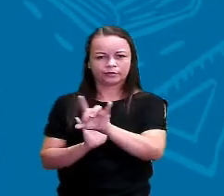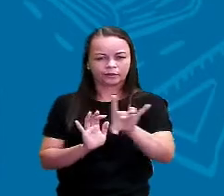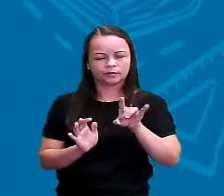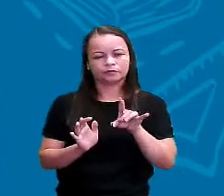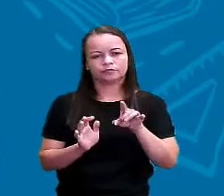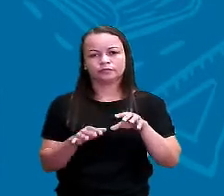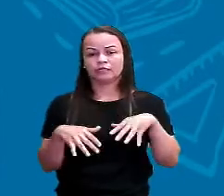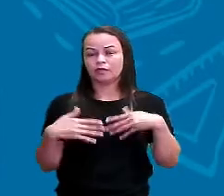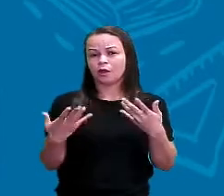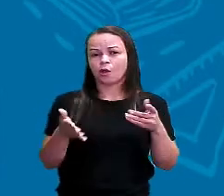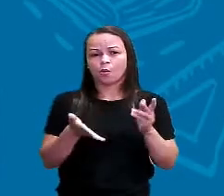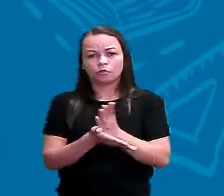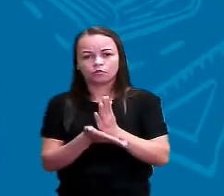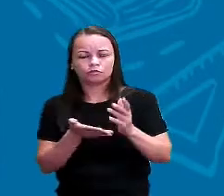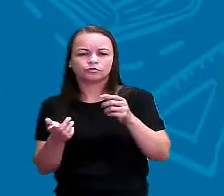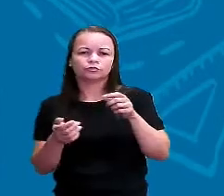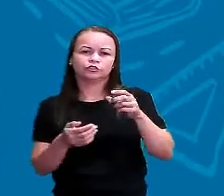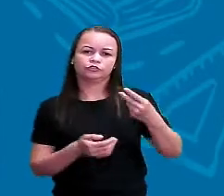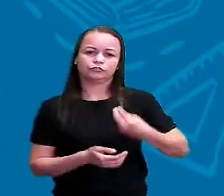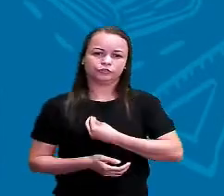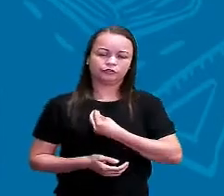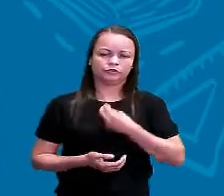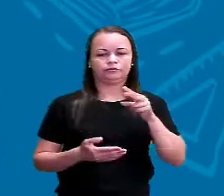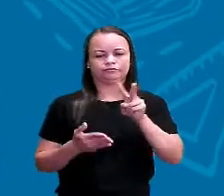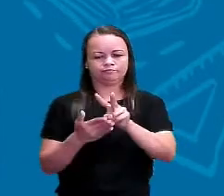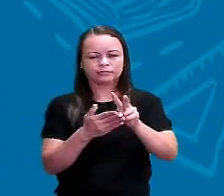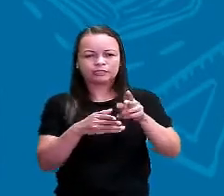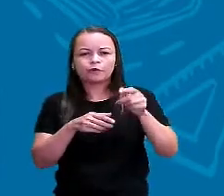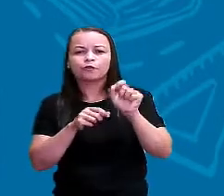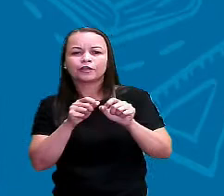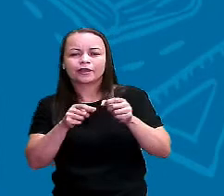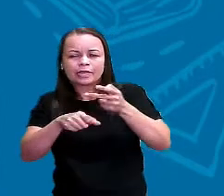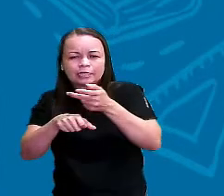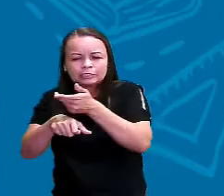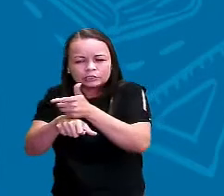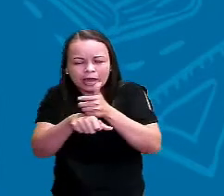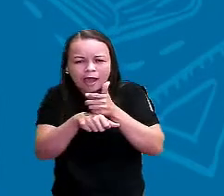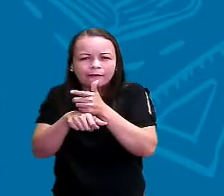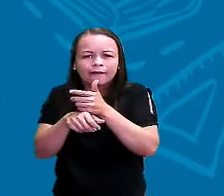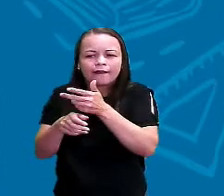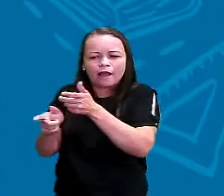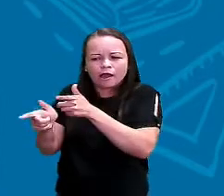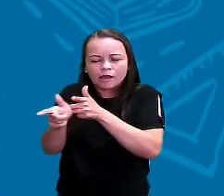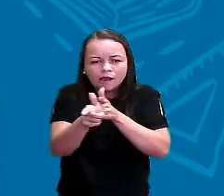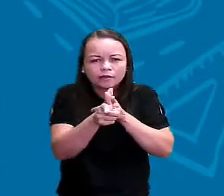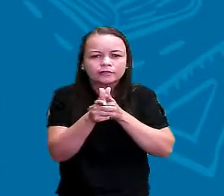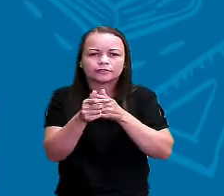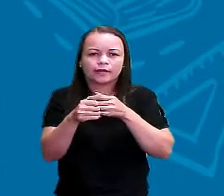viviam realmente só da caça, só da floresta e da pesca, tá? Dentre os primeiros povos indígenas